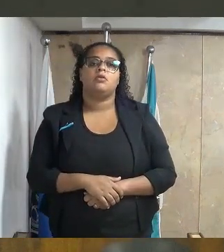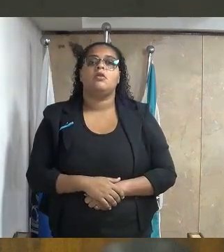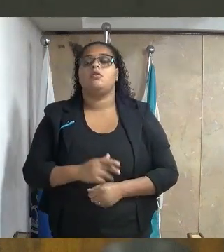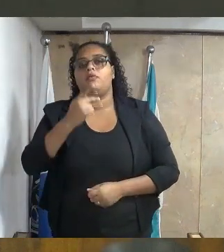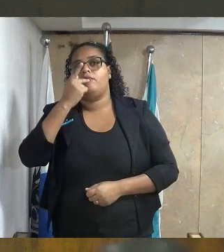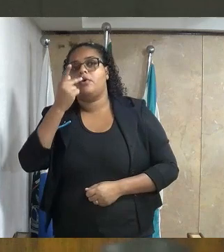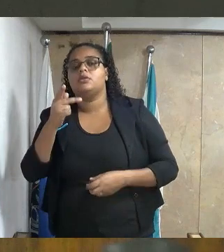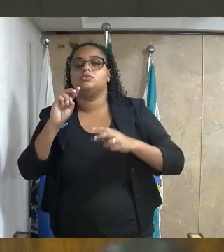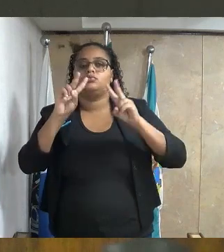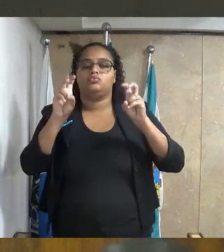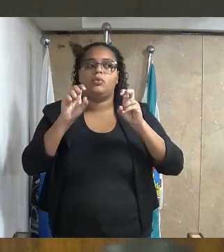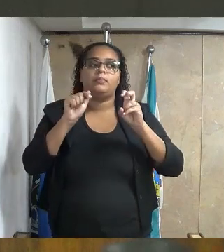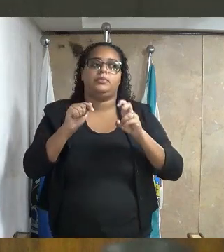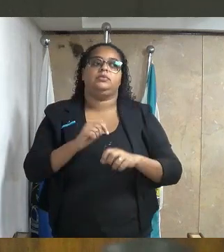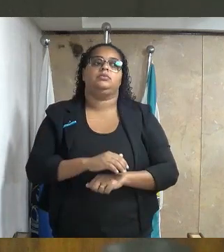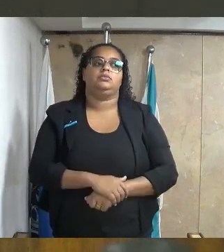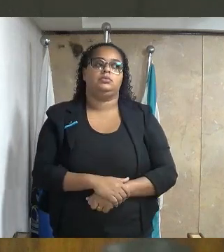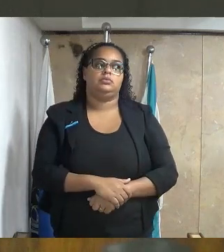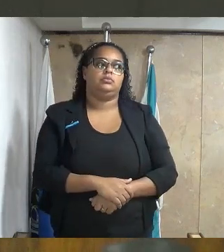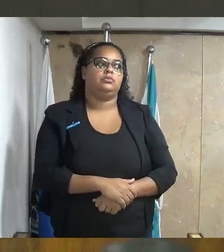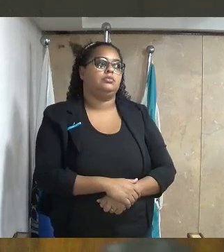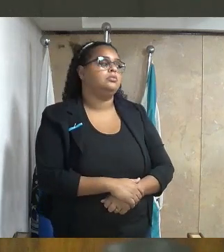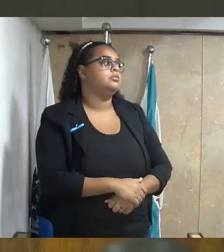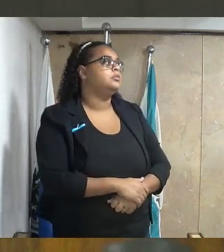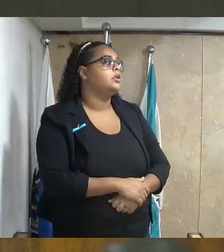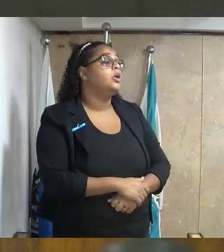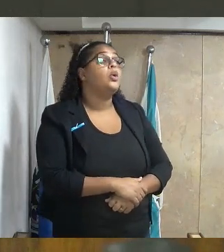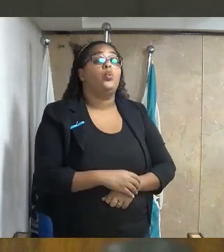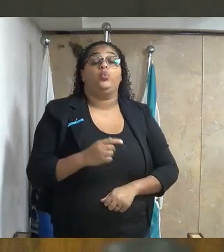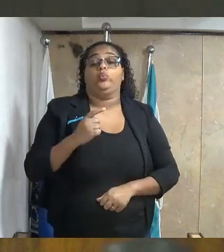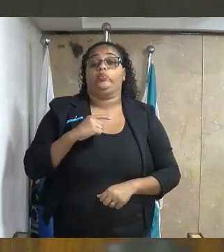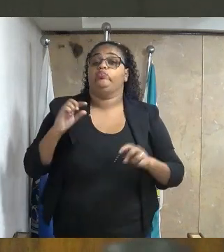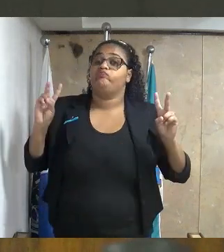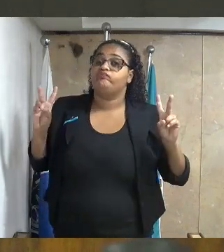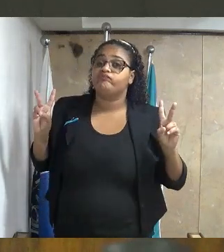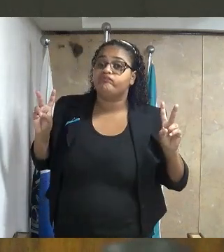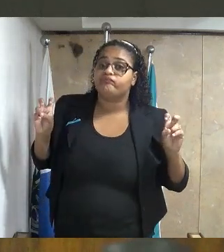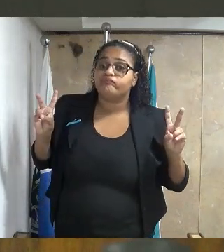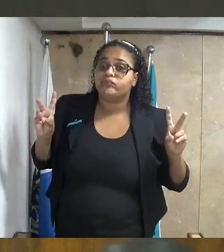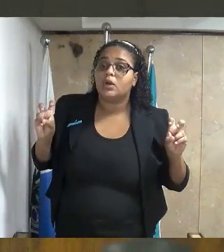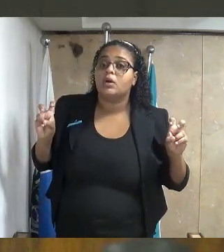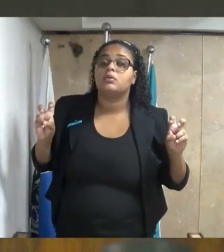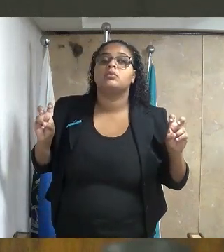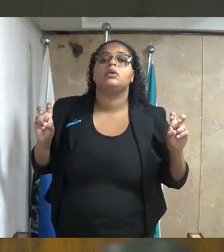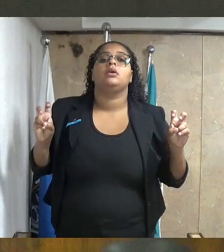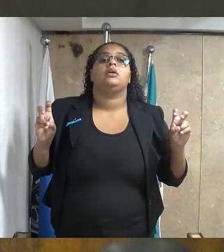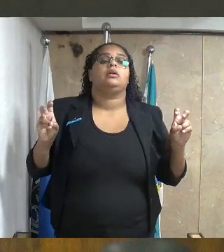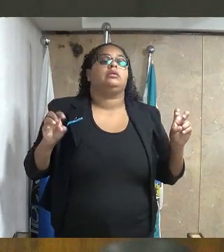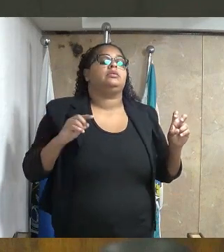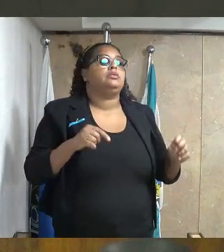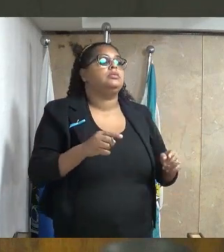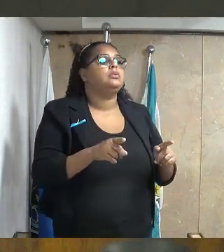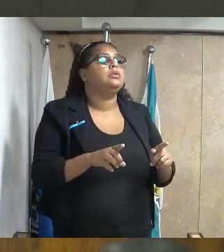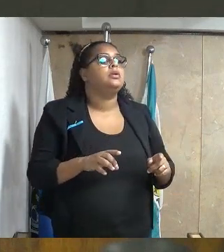falar sobre um assunto ligado à Secretaria de